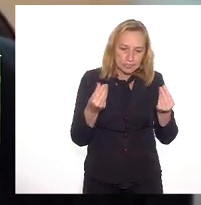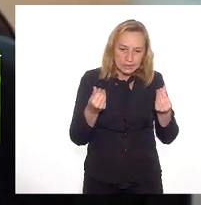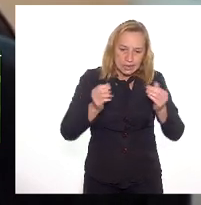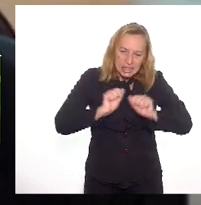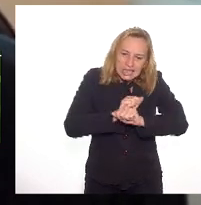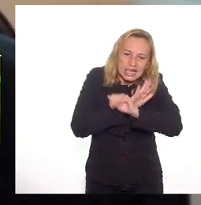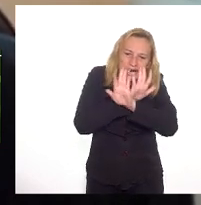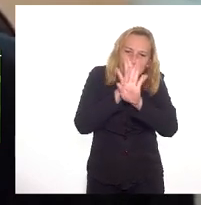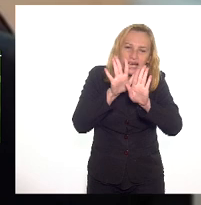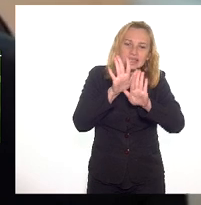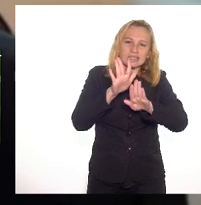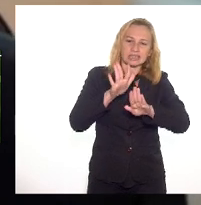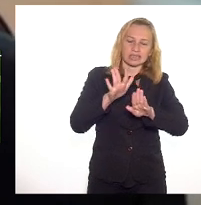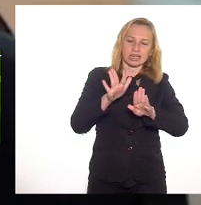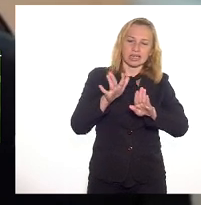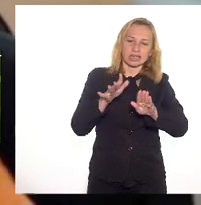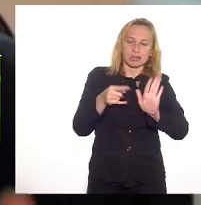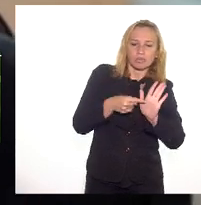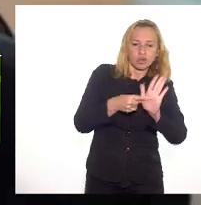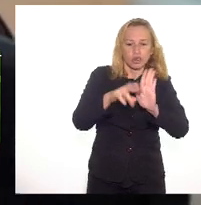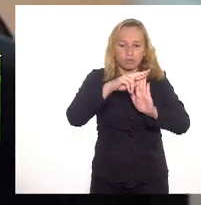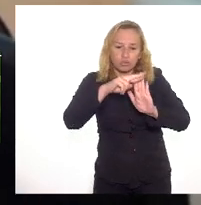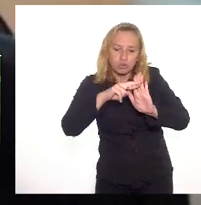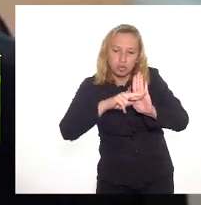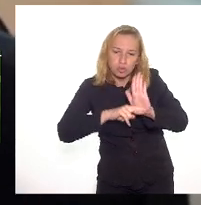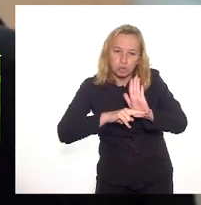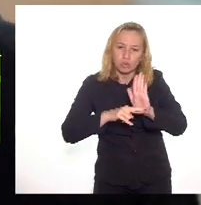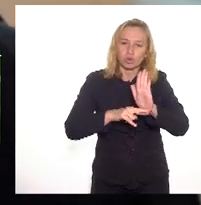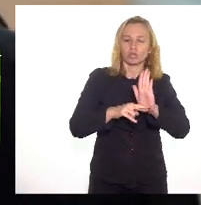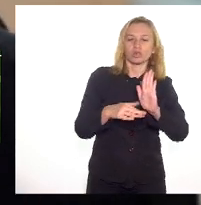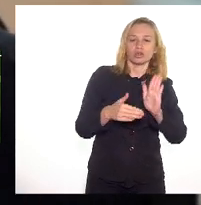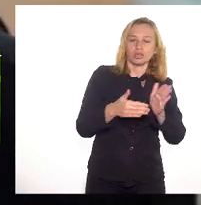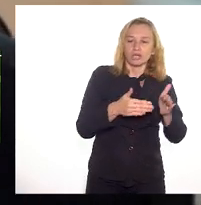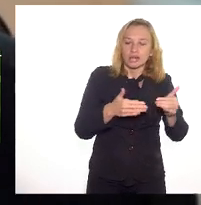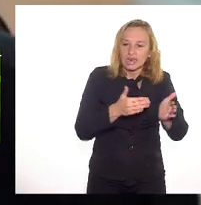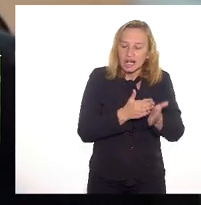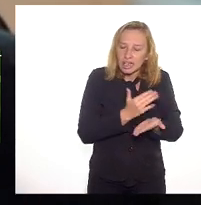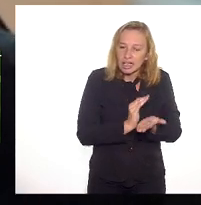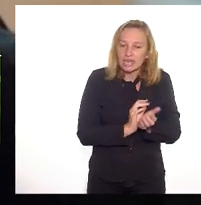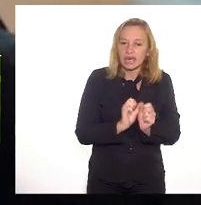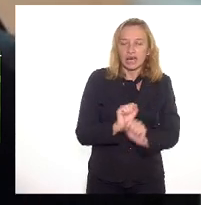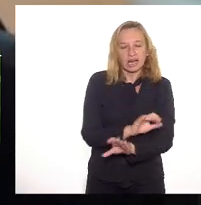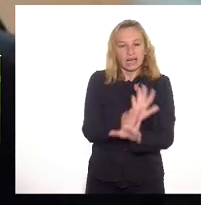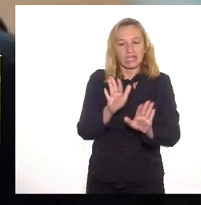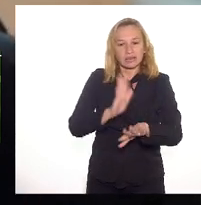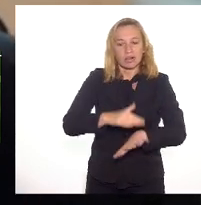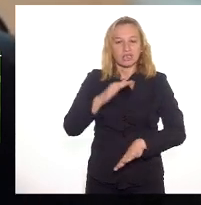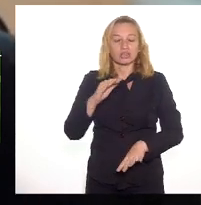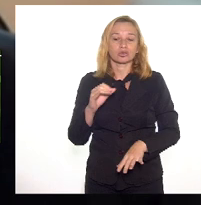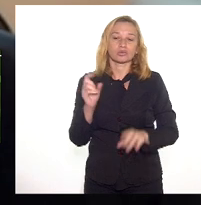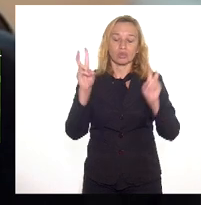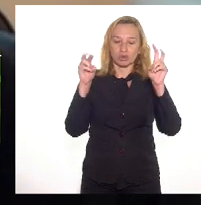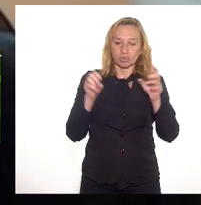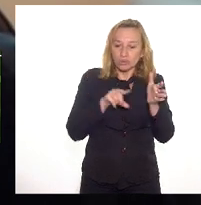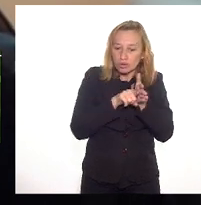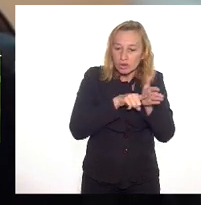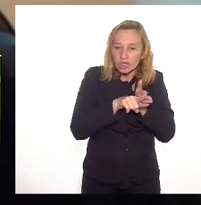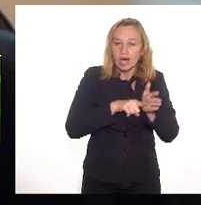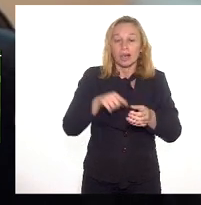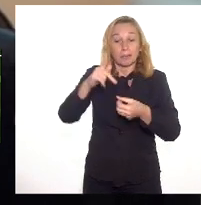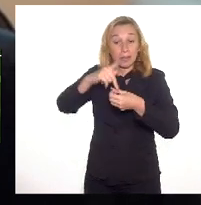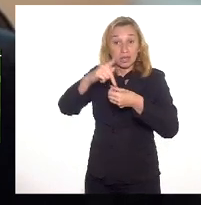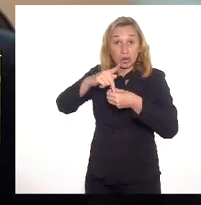esclarecer e estabelecer também processos robustos, transparentes, né, de fiscalização, né? A